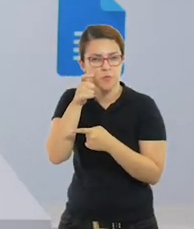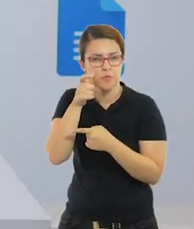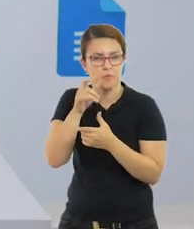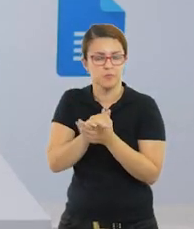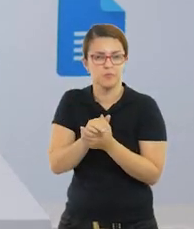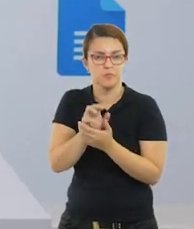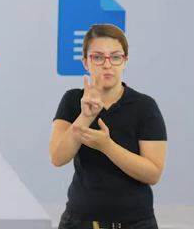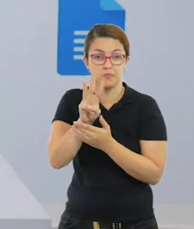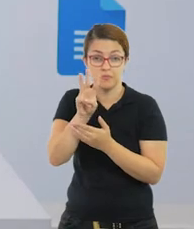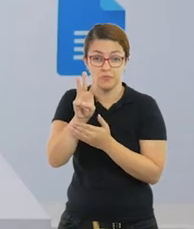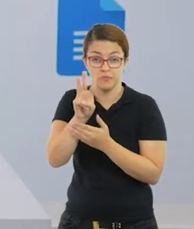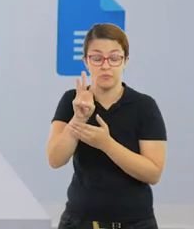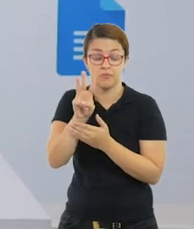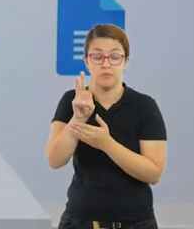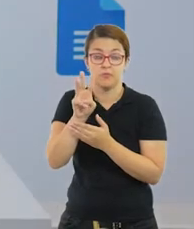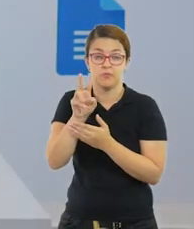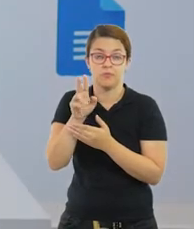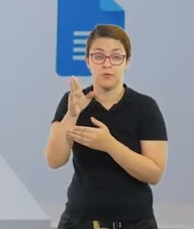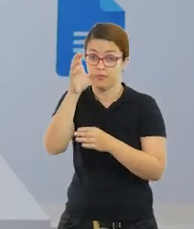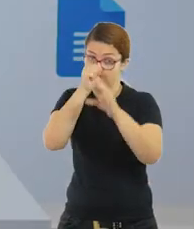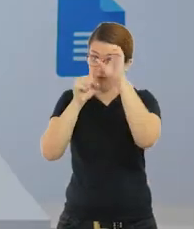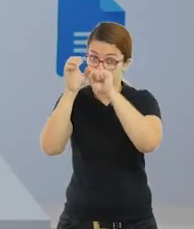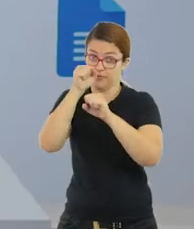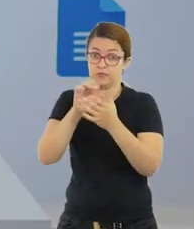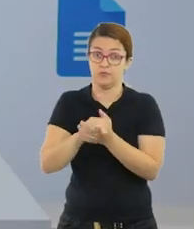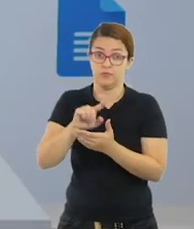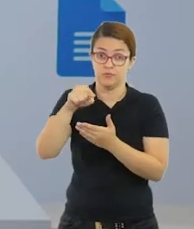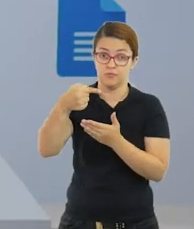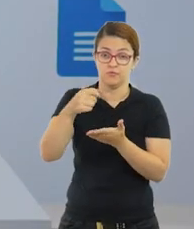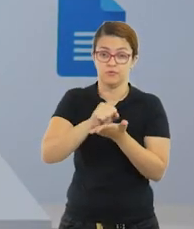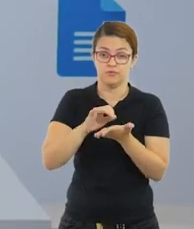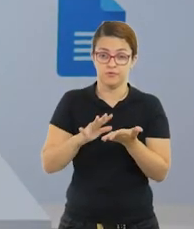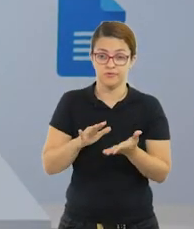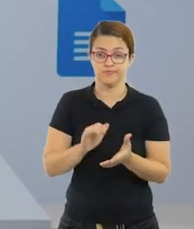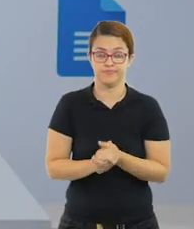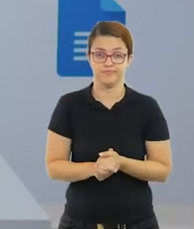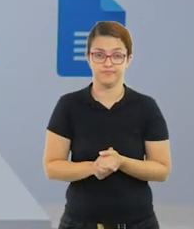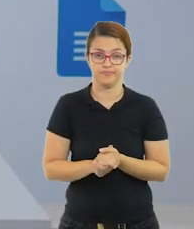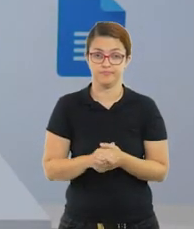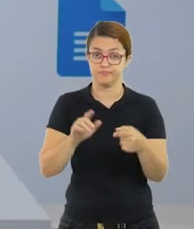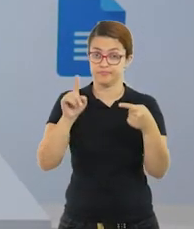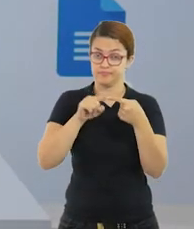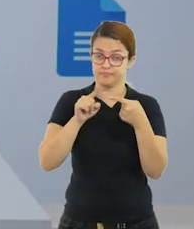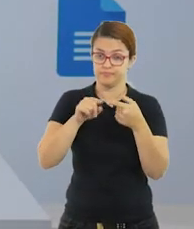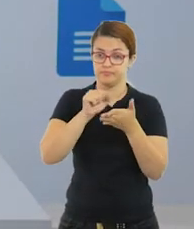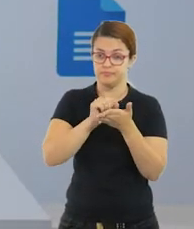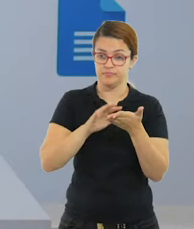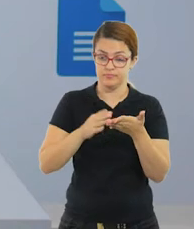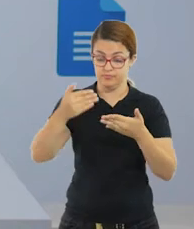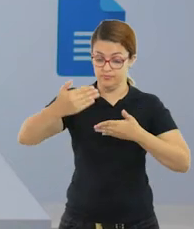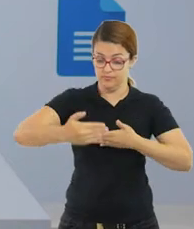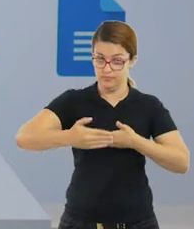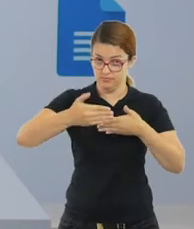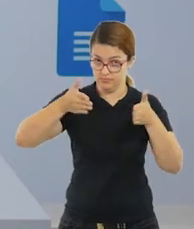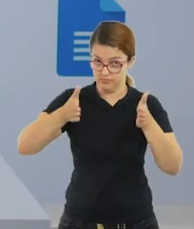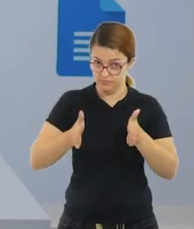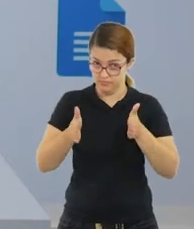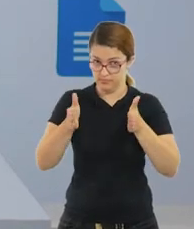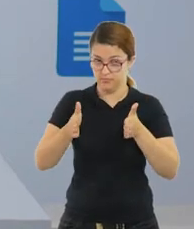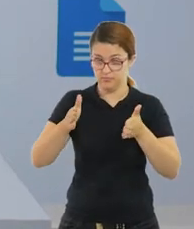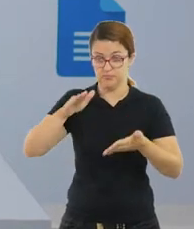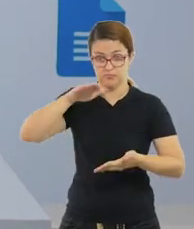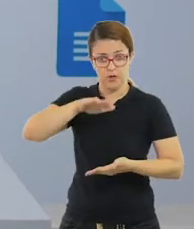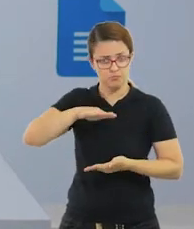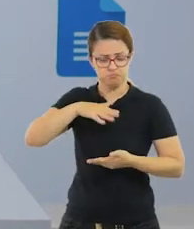dessas palavras e depois vamos para as atividades, que são: atividade número 1. Pegue uma caixa, aqui